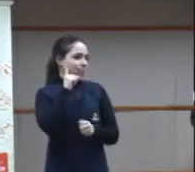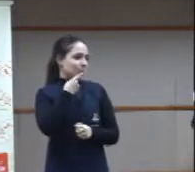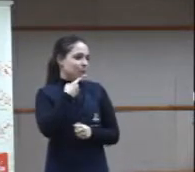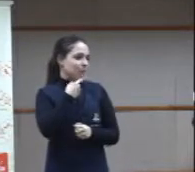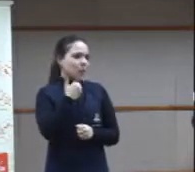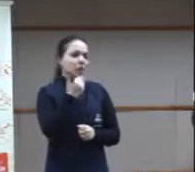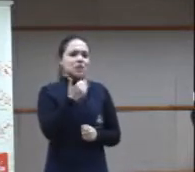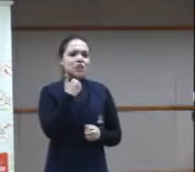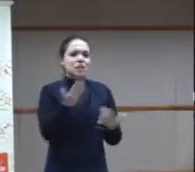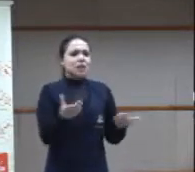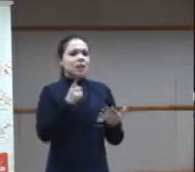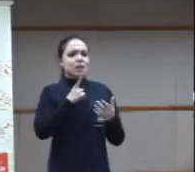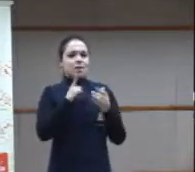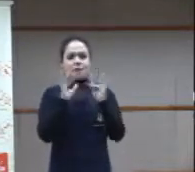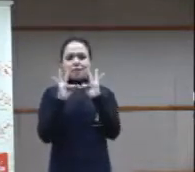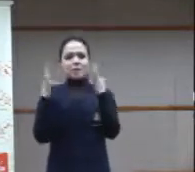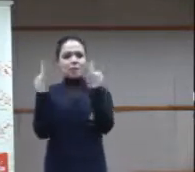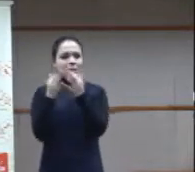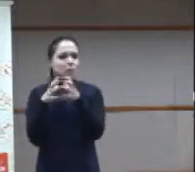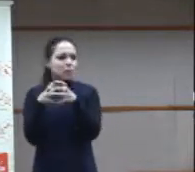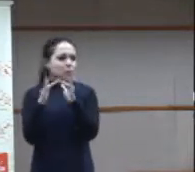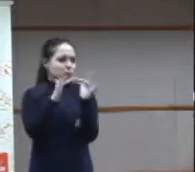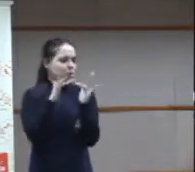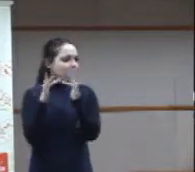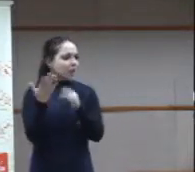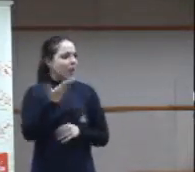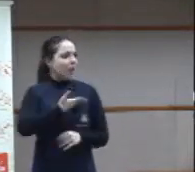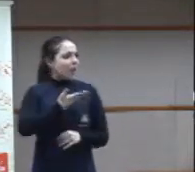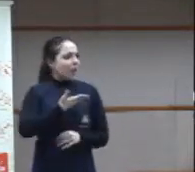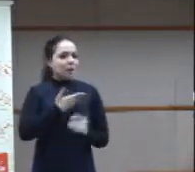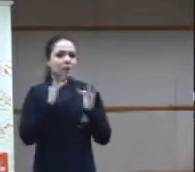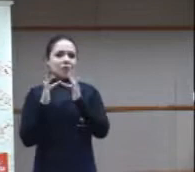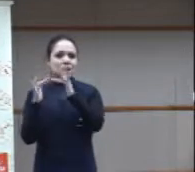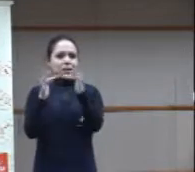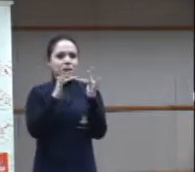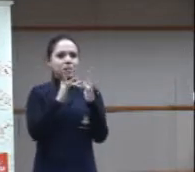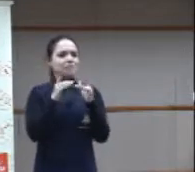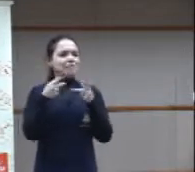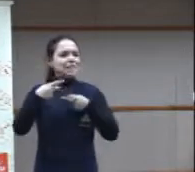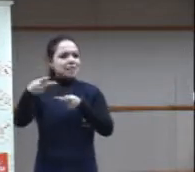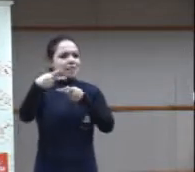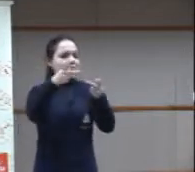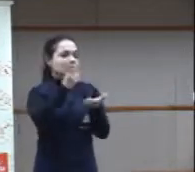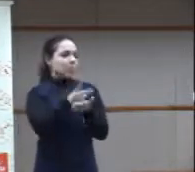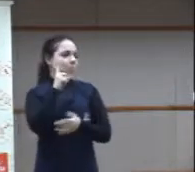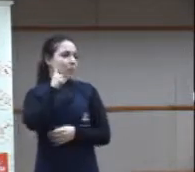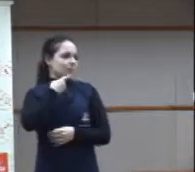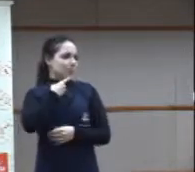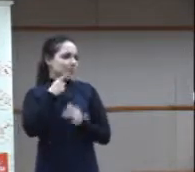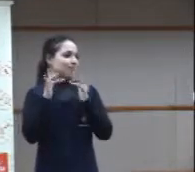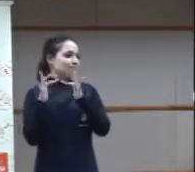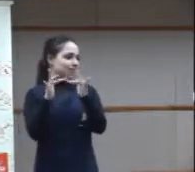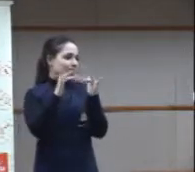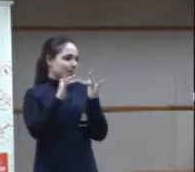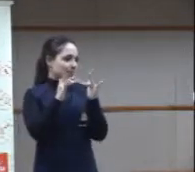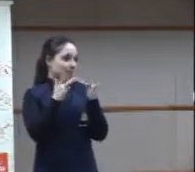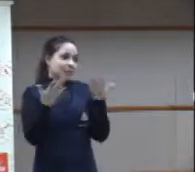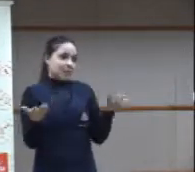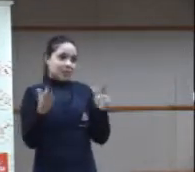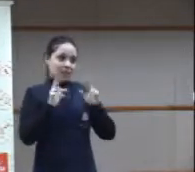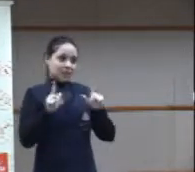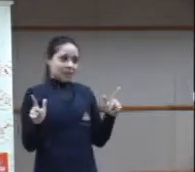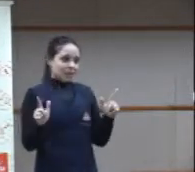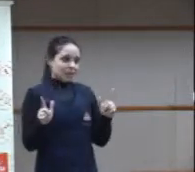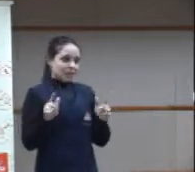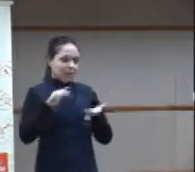tenha parentes, ou tenha amigos, ou frequente ambientes de surdos, porque a diferença de um intérprete de